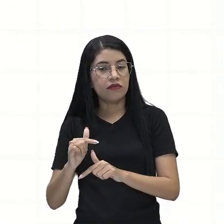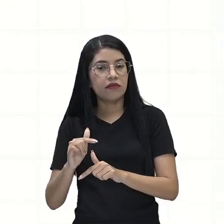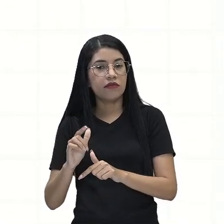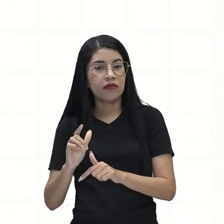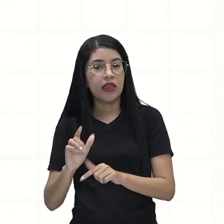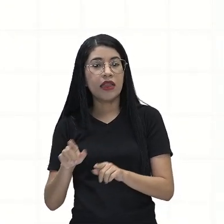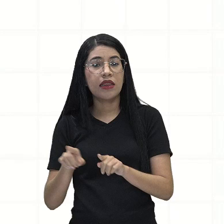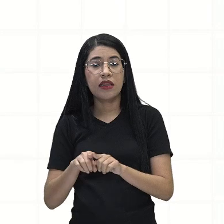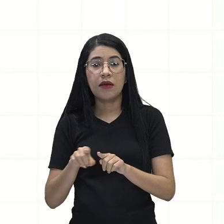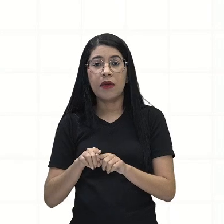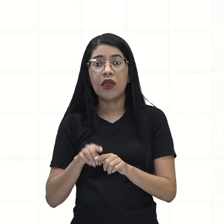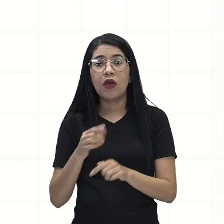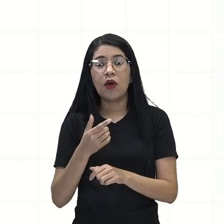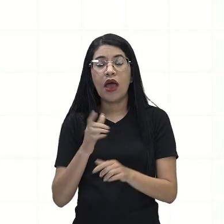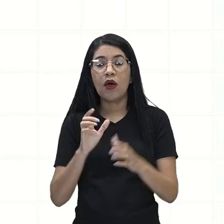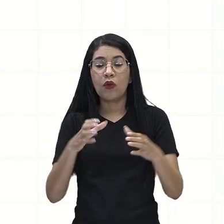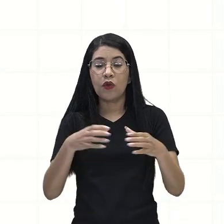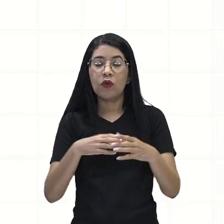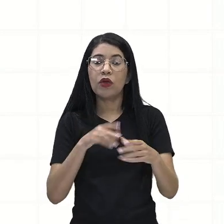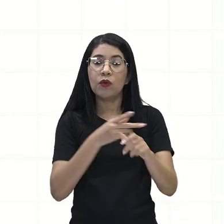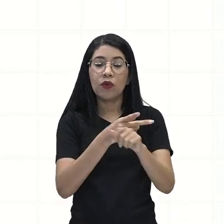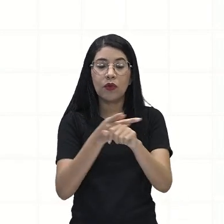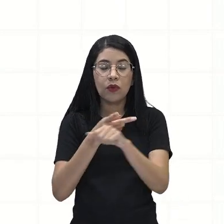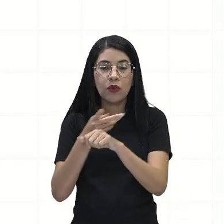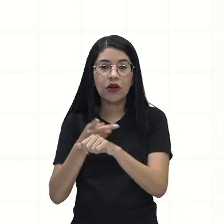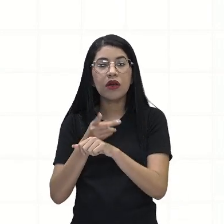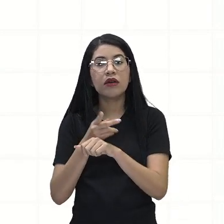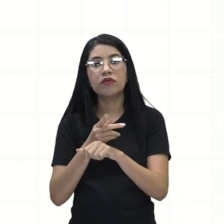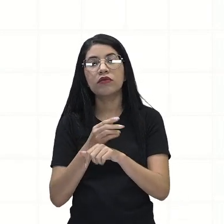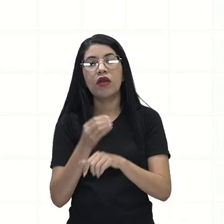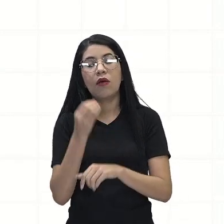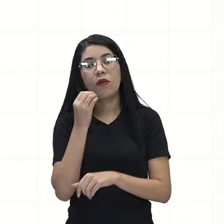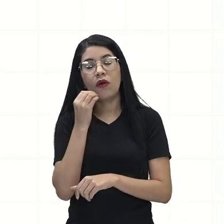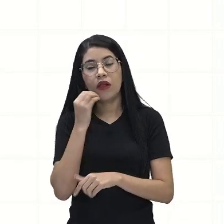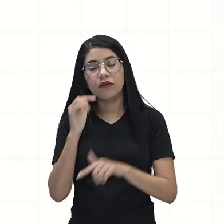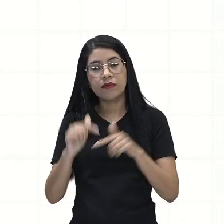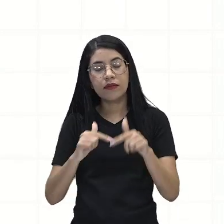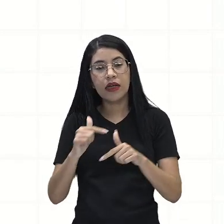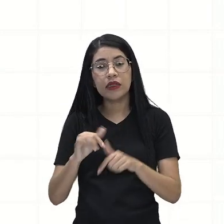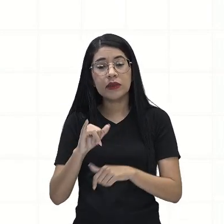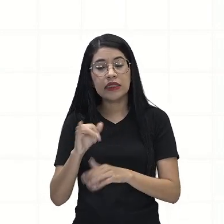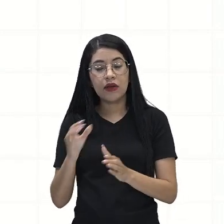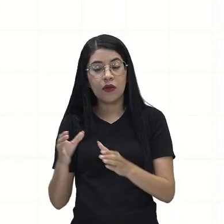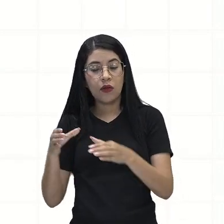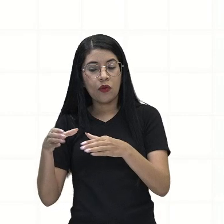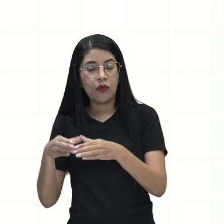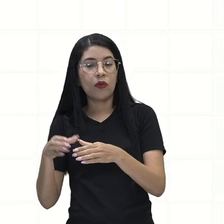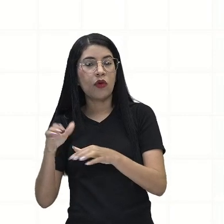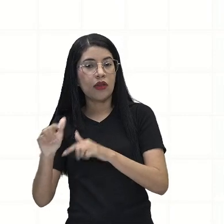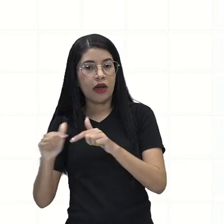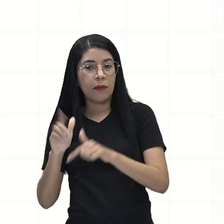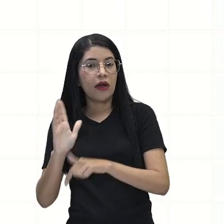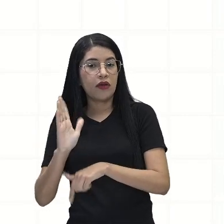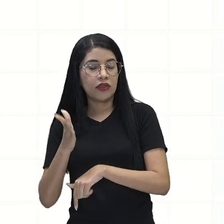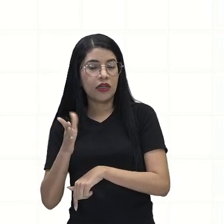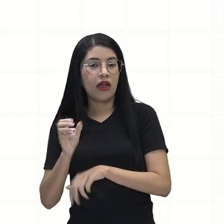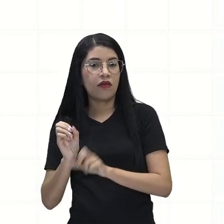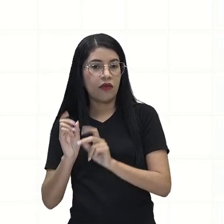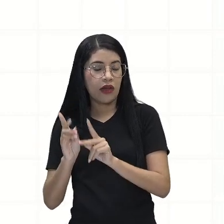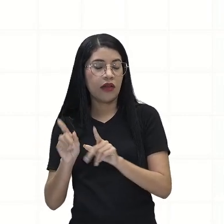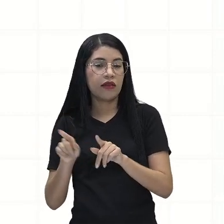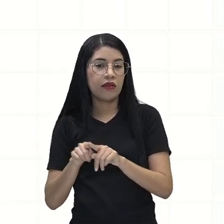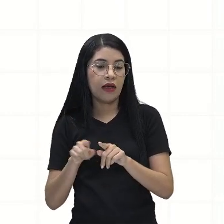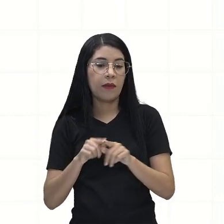aqueles que estão em busca de empregos. Então, se você está ali classificado, você está buscando emprego, está